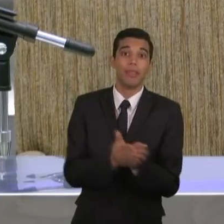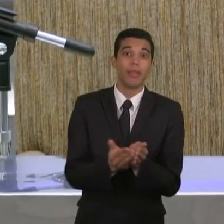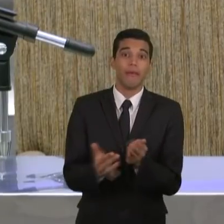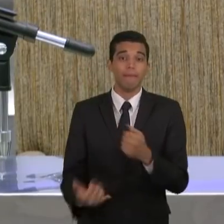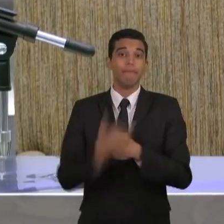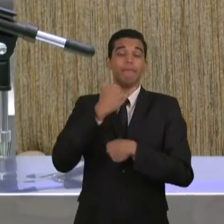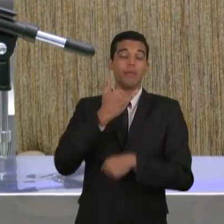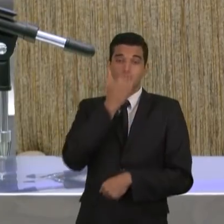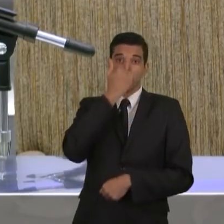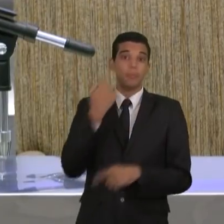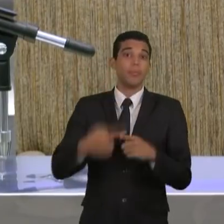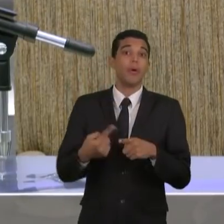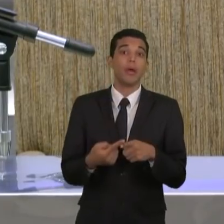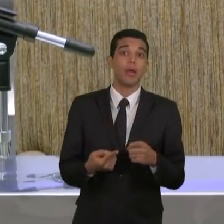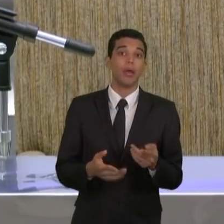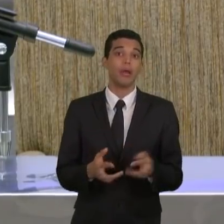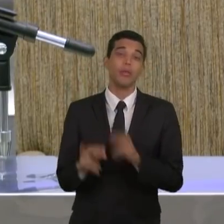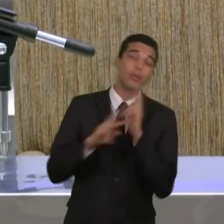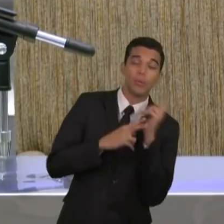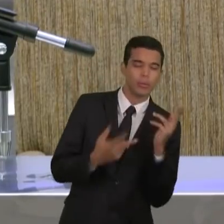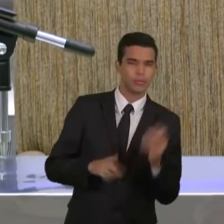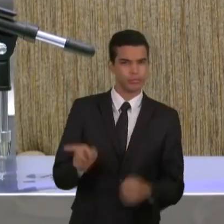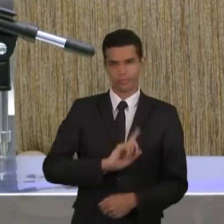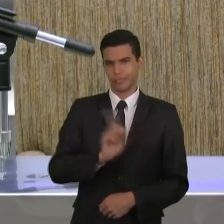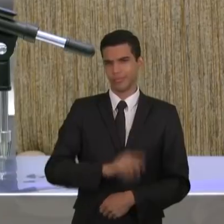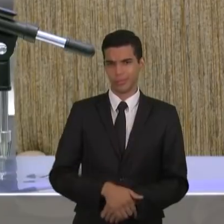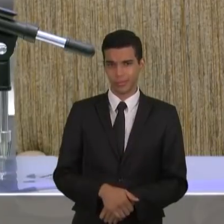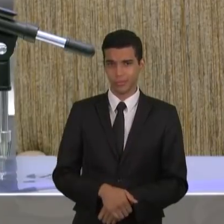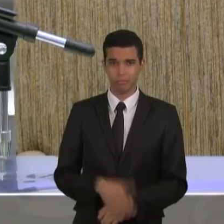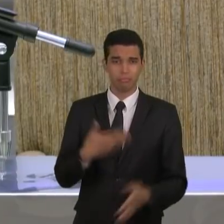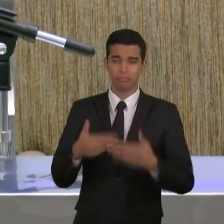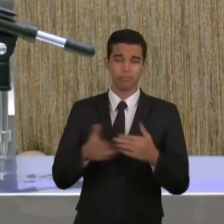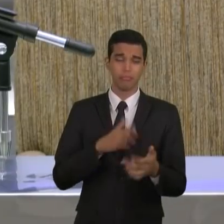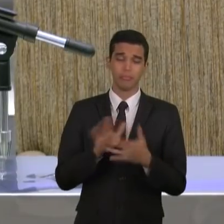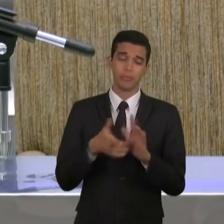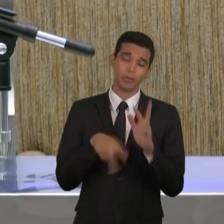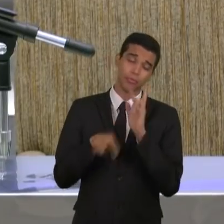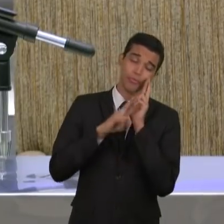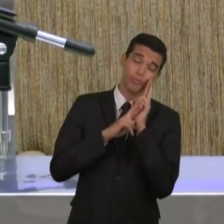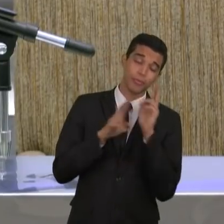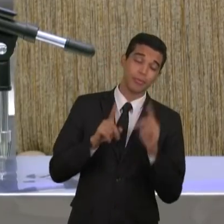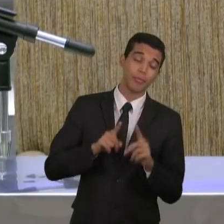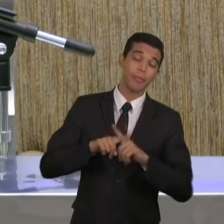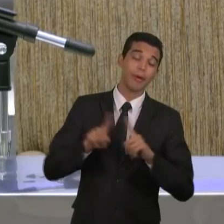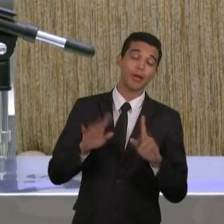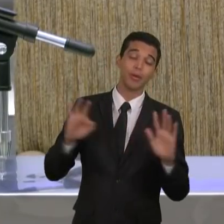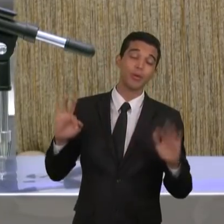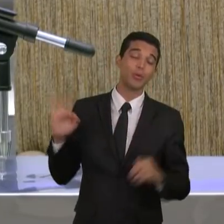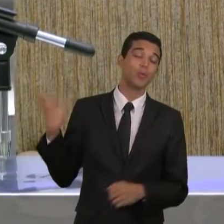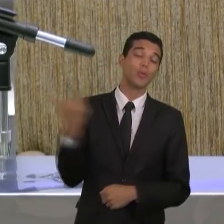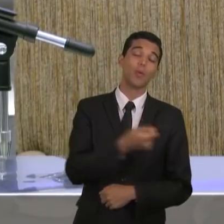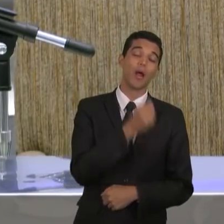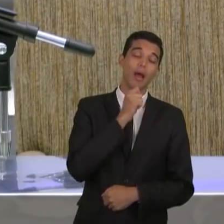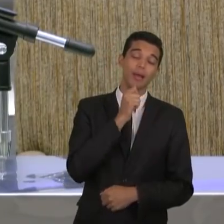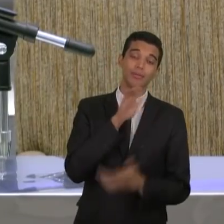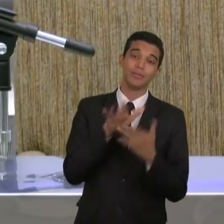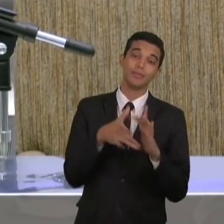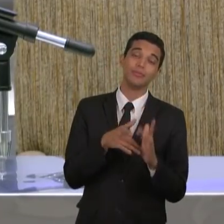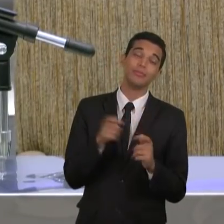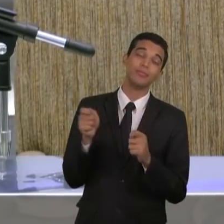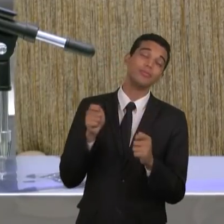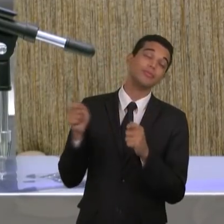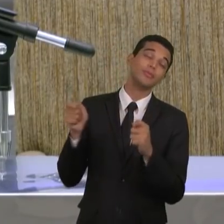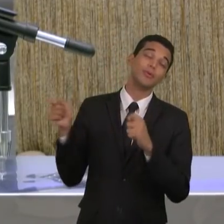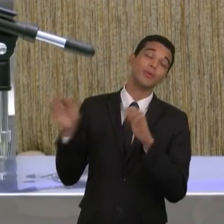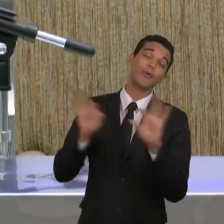perde o controle controle tá na mão dele tem dificuldade eu foi ele quem criou o vento